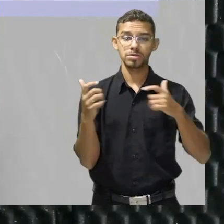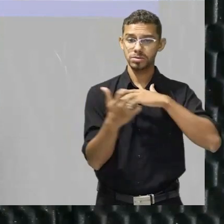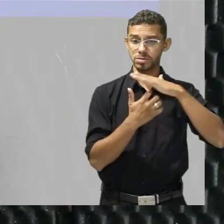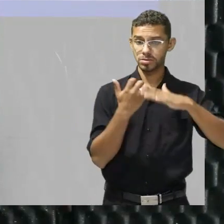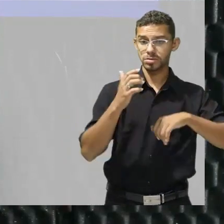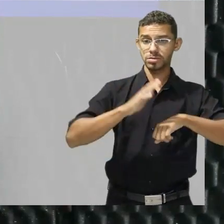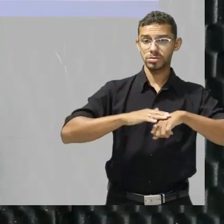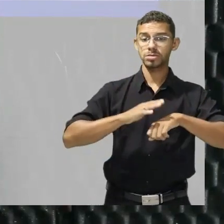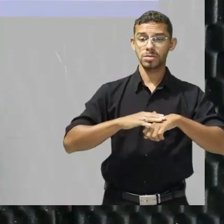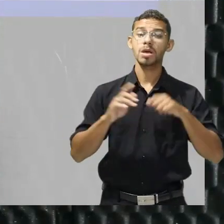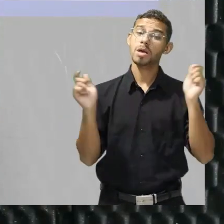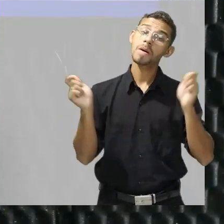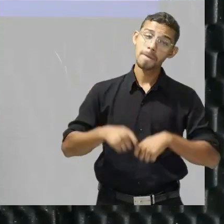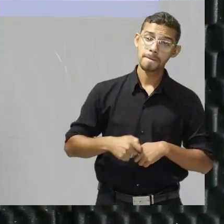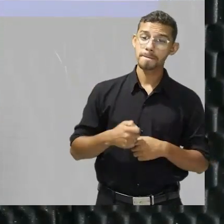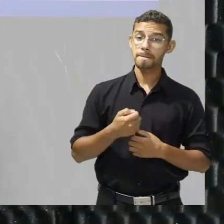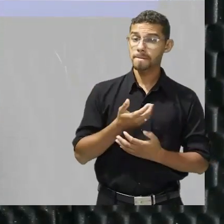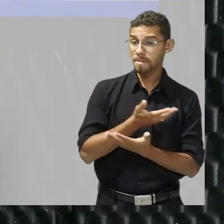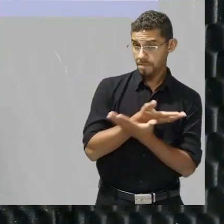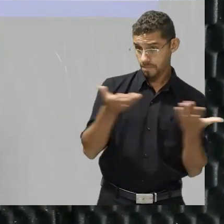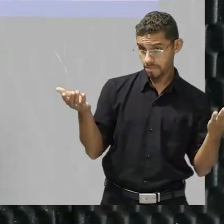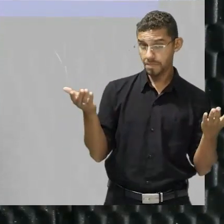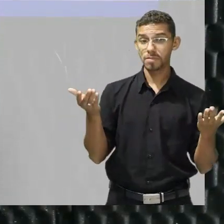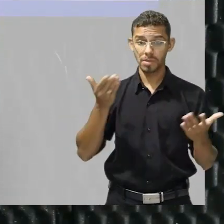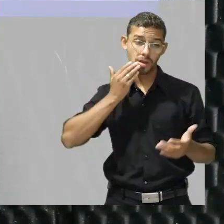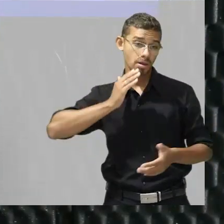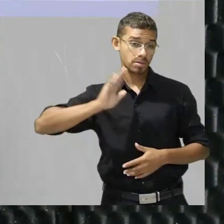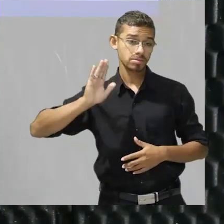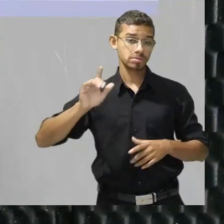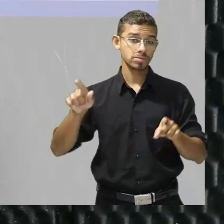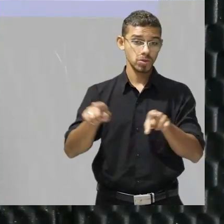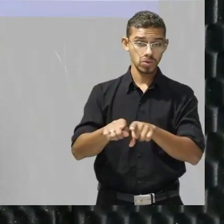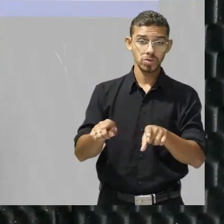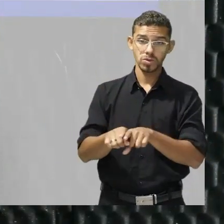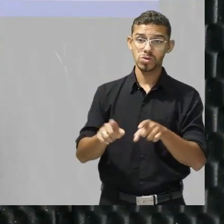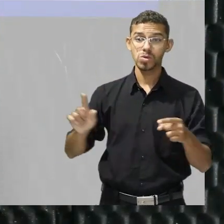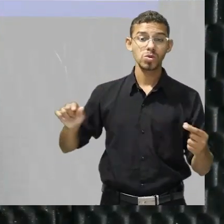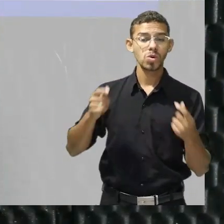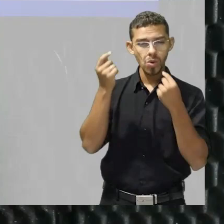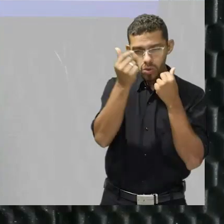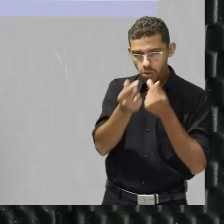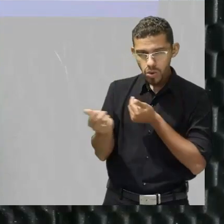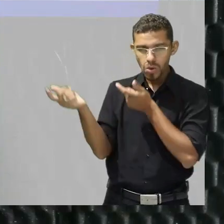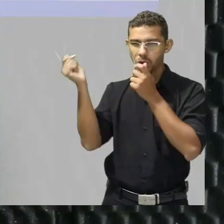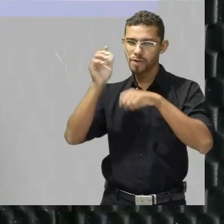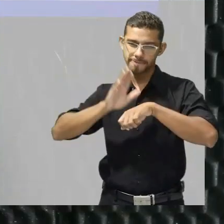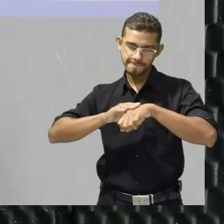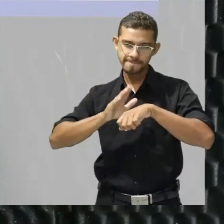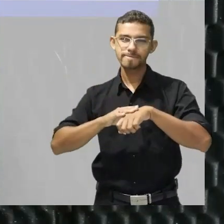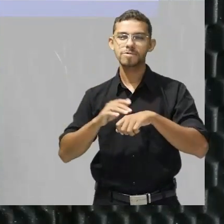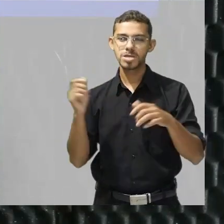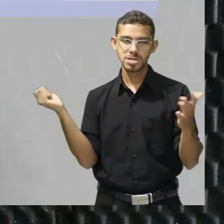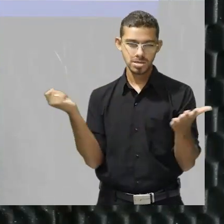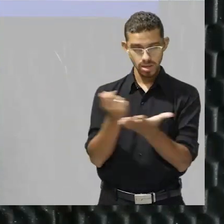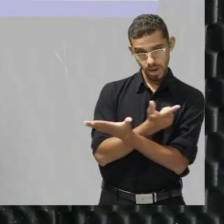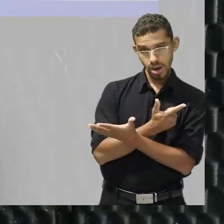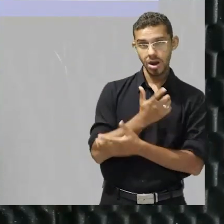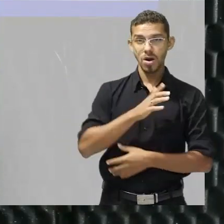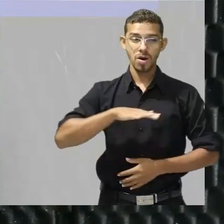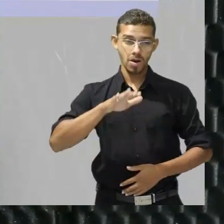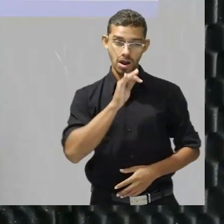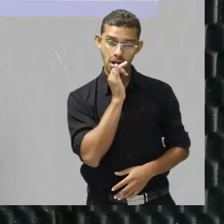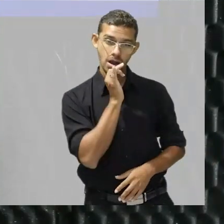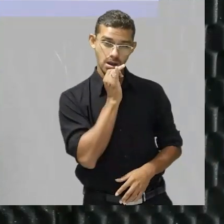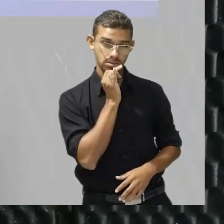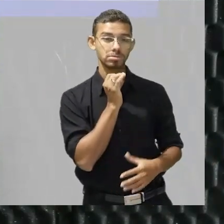ocasiona a divulgação de propagandas específicas conflitos de induzir a efetivação da compra da mercadoria